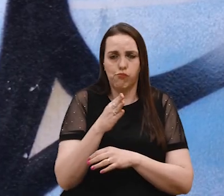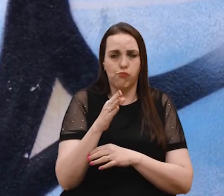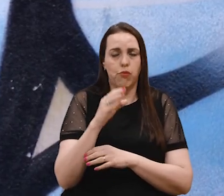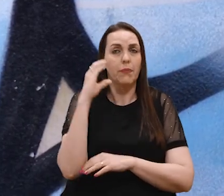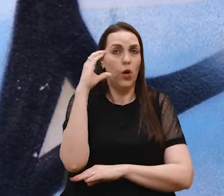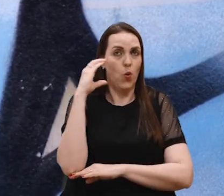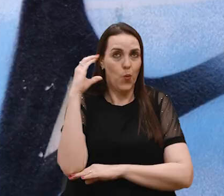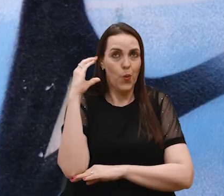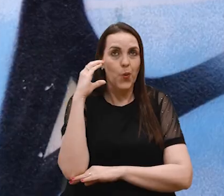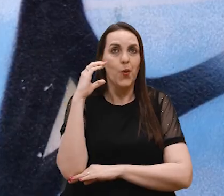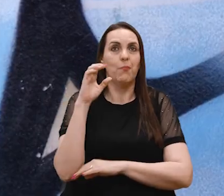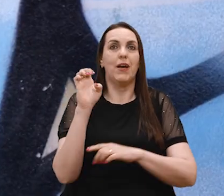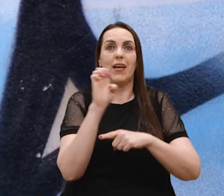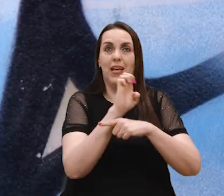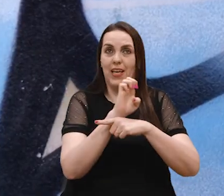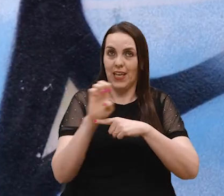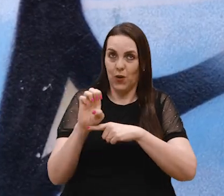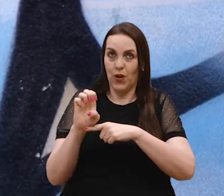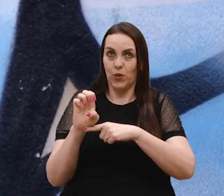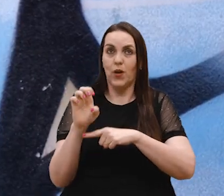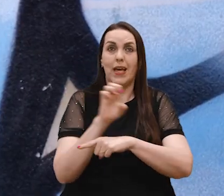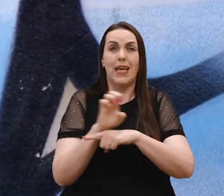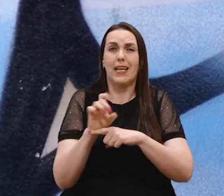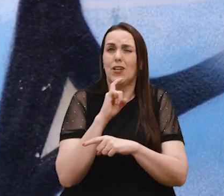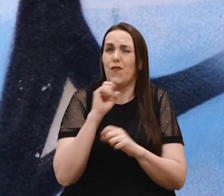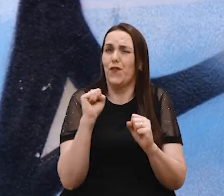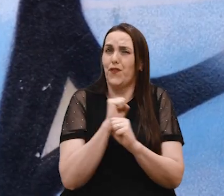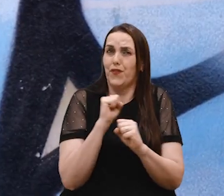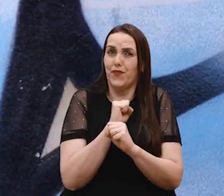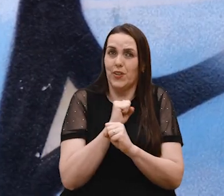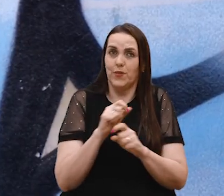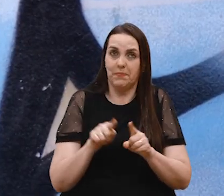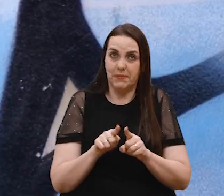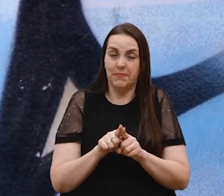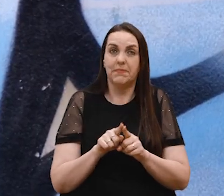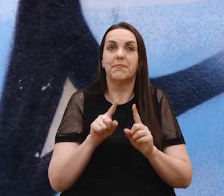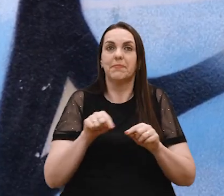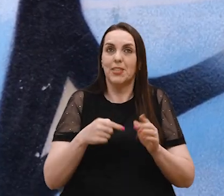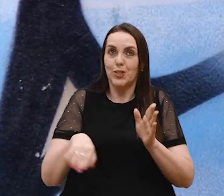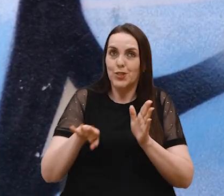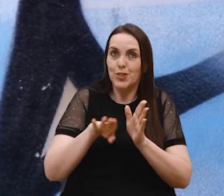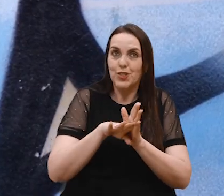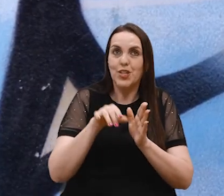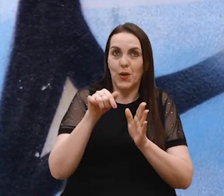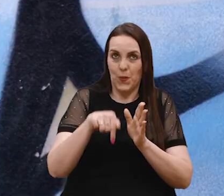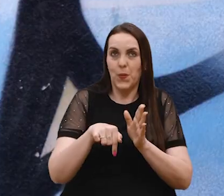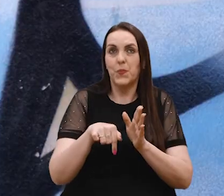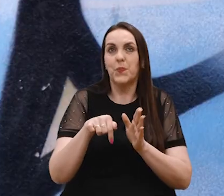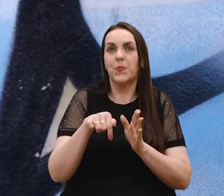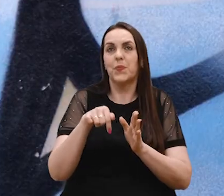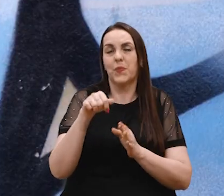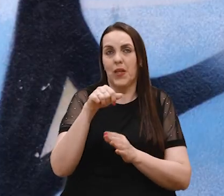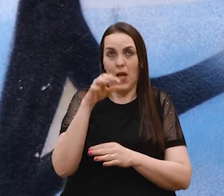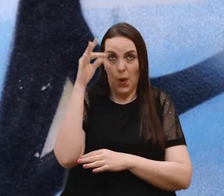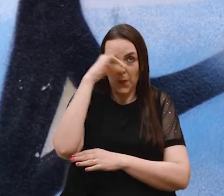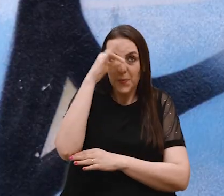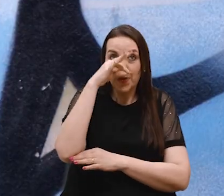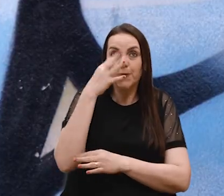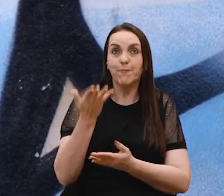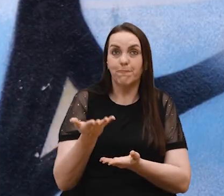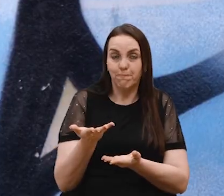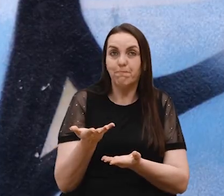pela Colômbia, o Equador. O Equador senti muito frio também. Mas quando chegou ao